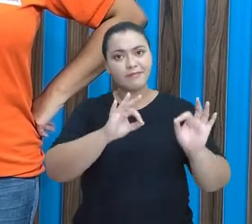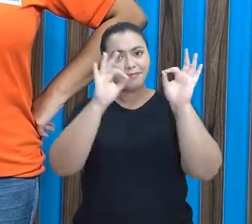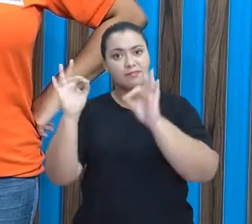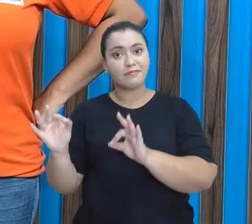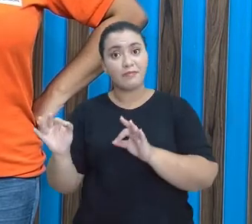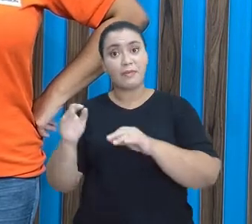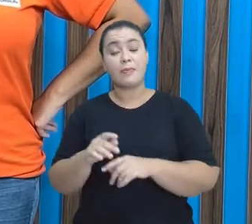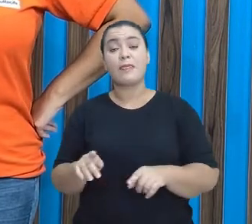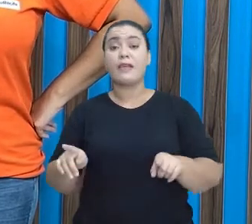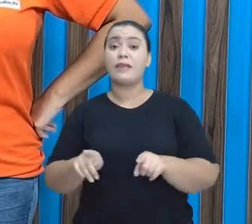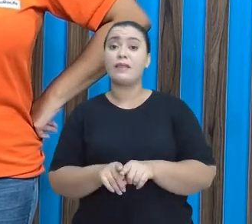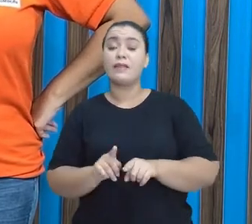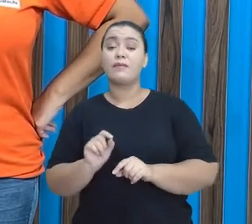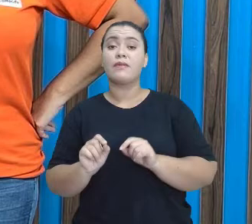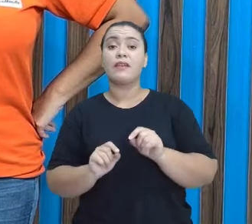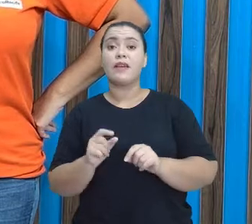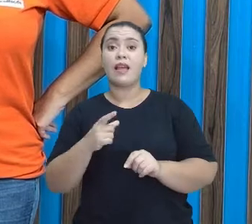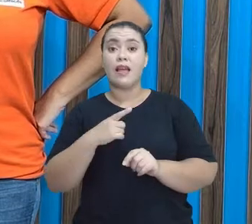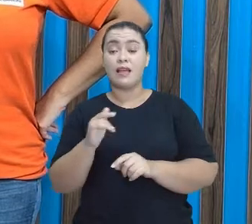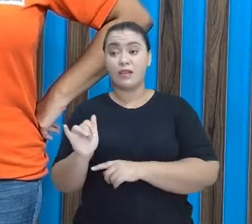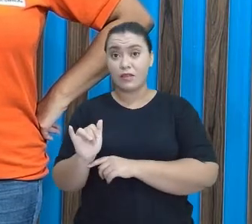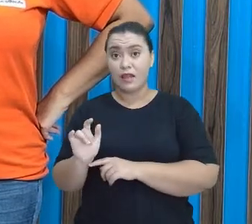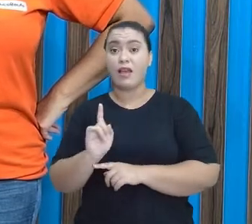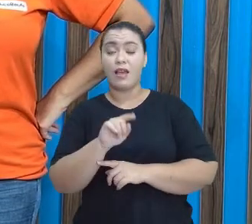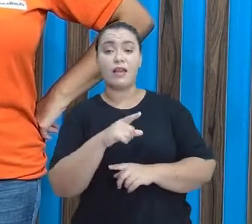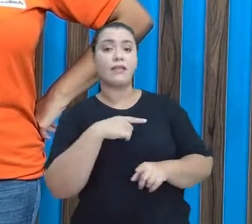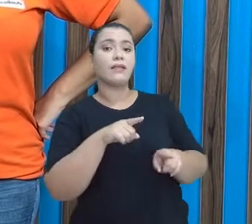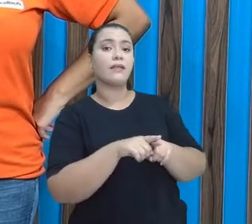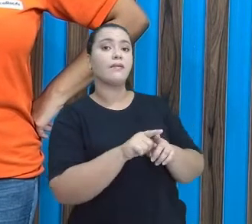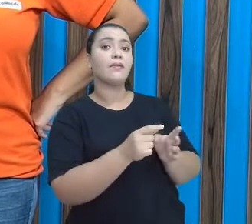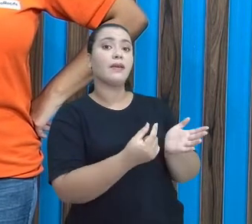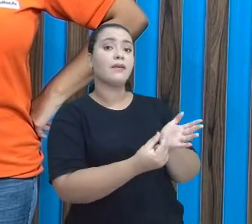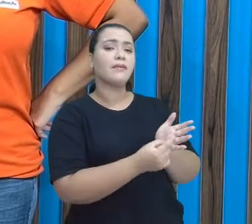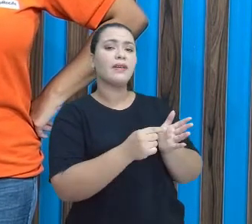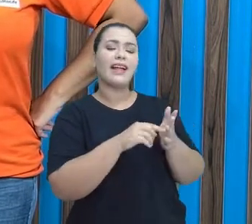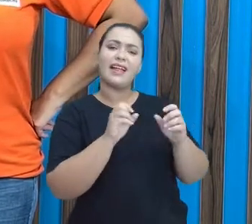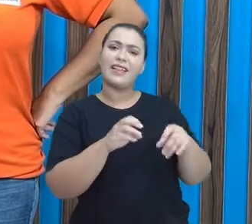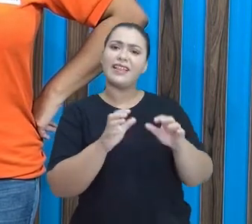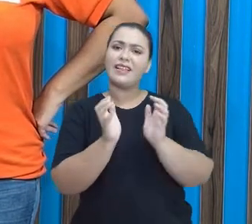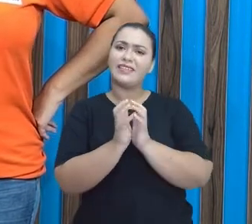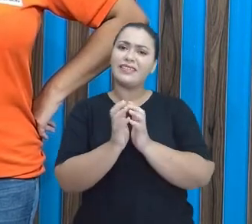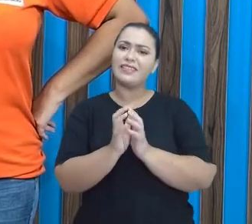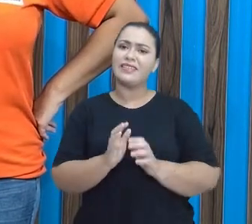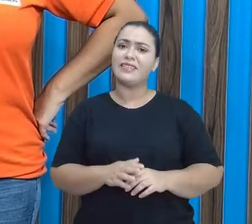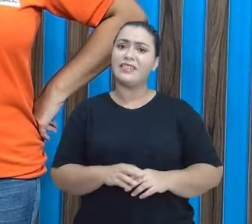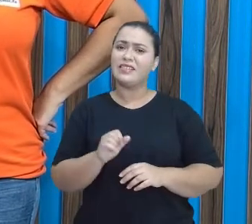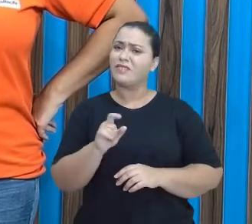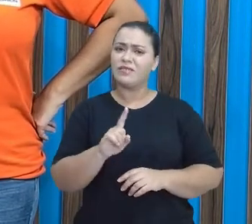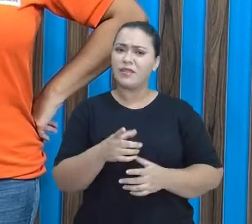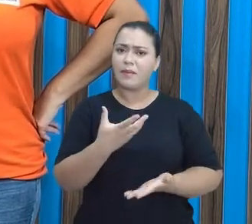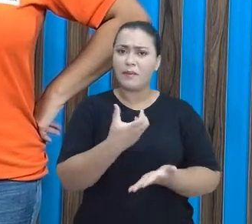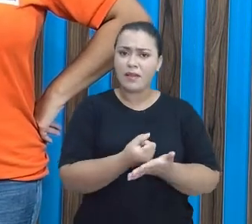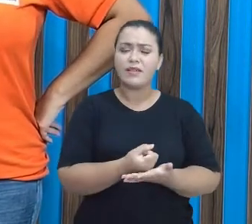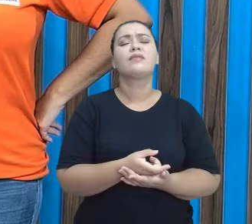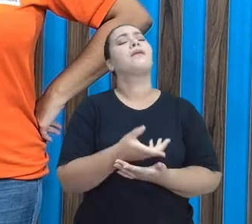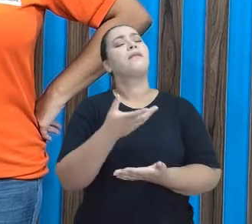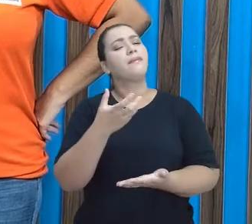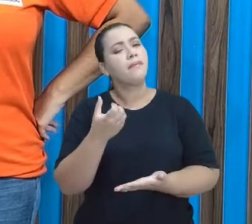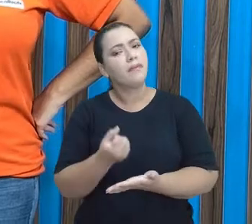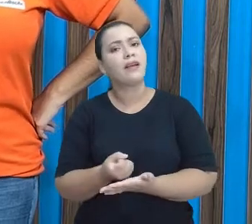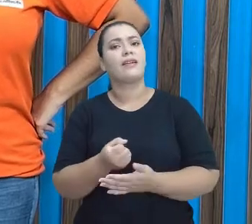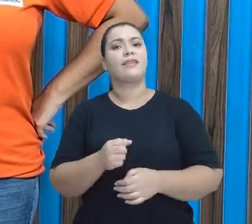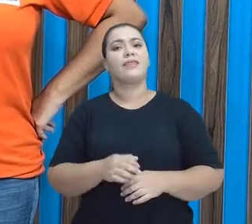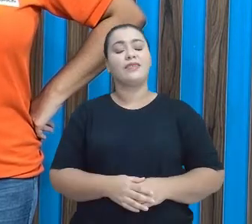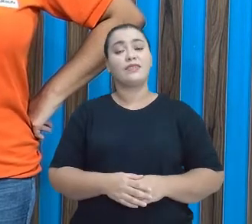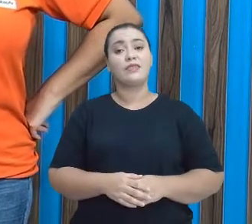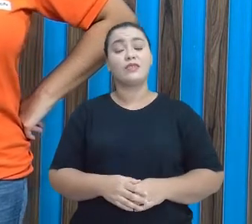nosso canal, a gente tem o quê? O nosso aplicativo Educa Recife. Que se você não baixou, baixe, minha